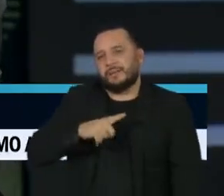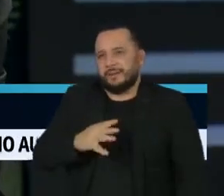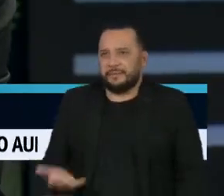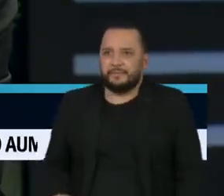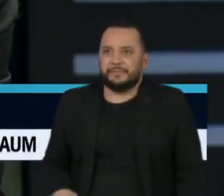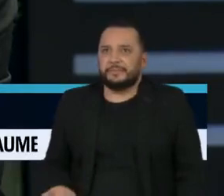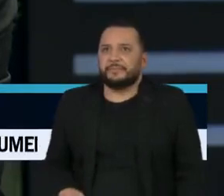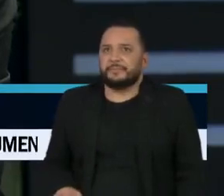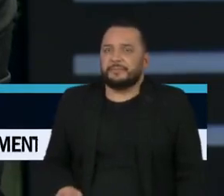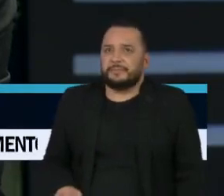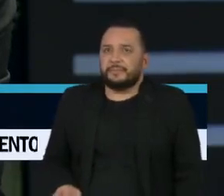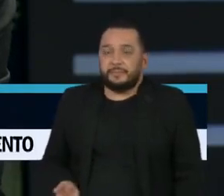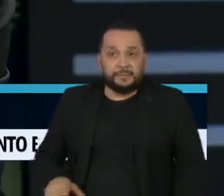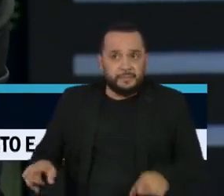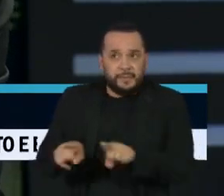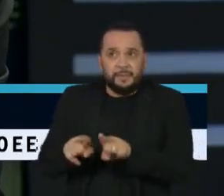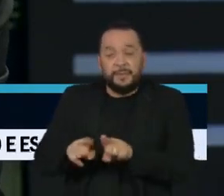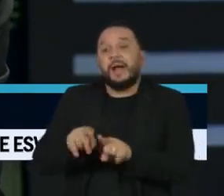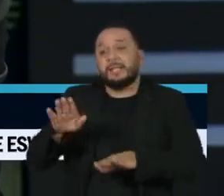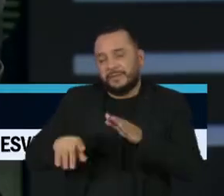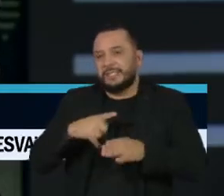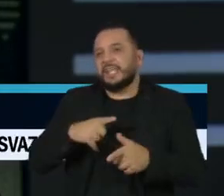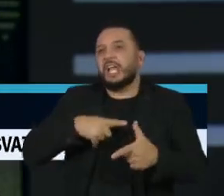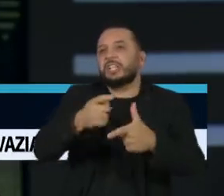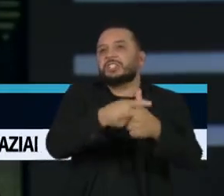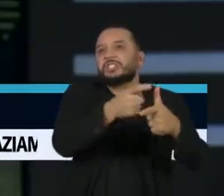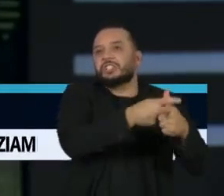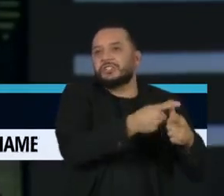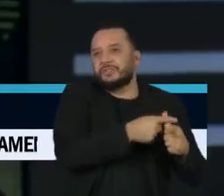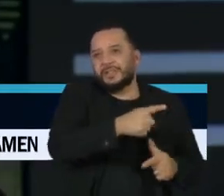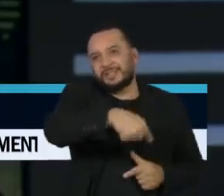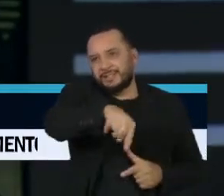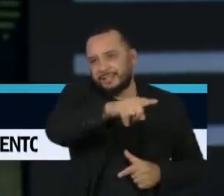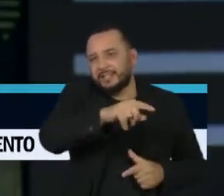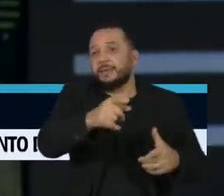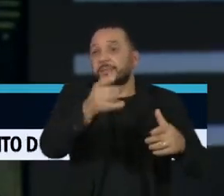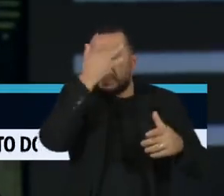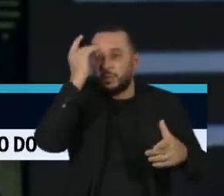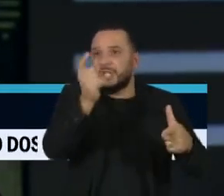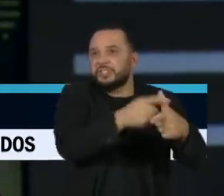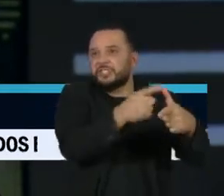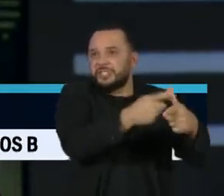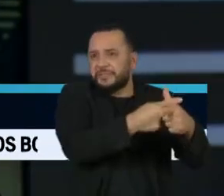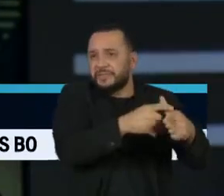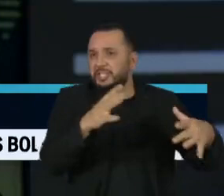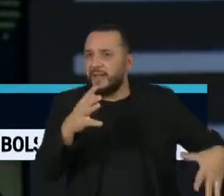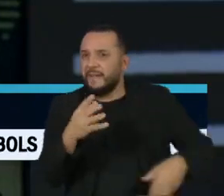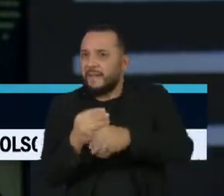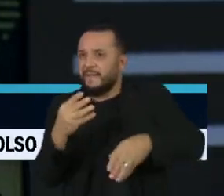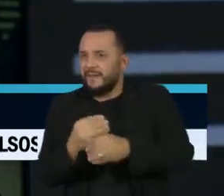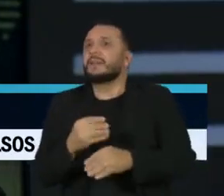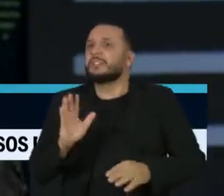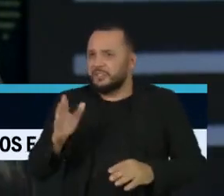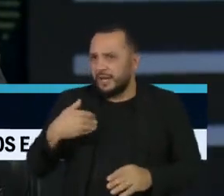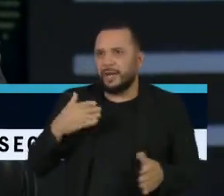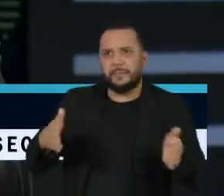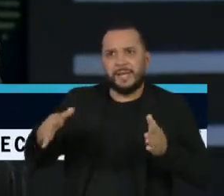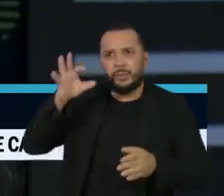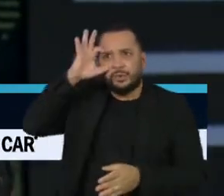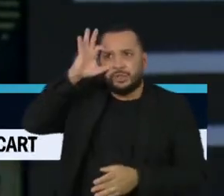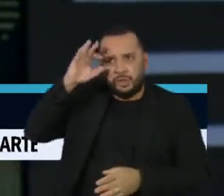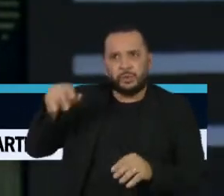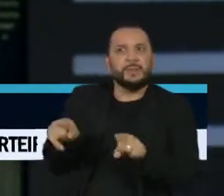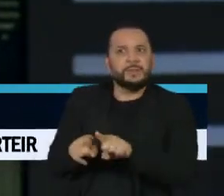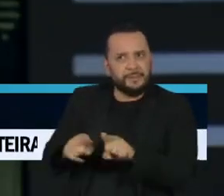problema de dívidas, de mau acordos passados, que inclusive vindo da época de Dilma e até antes da Dilma. Então, assim, você